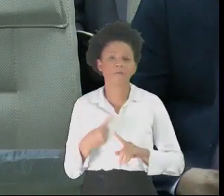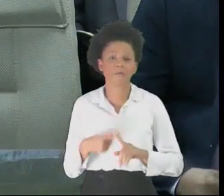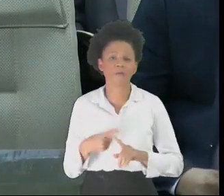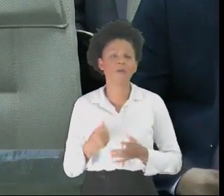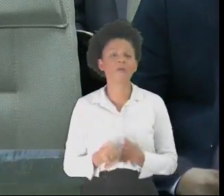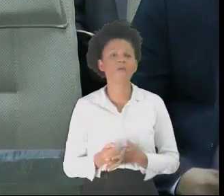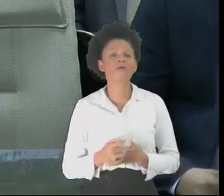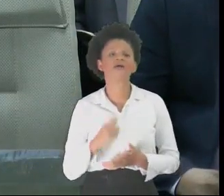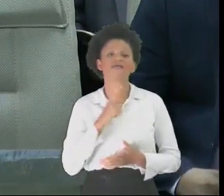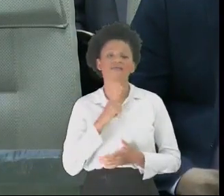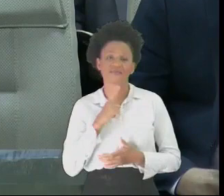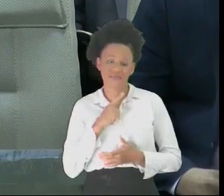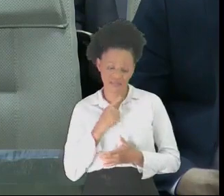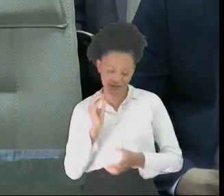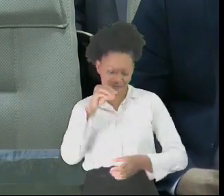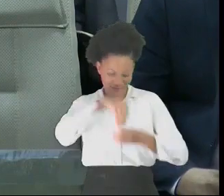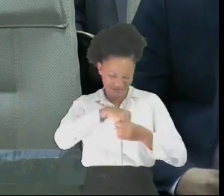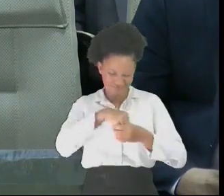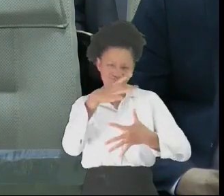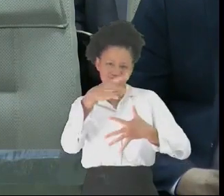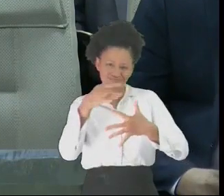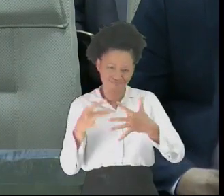tinha muita coisa do anticristo também.